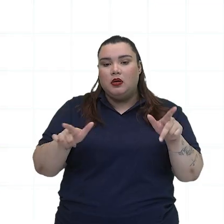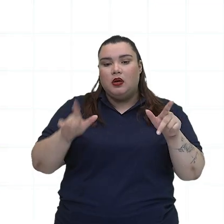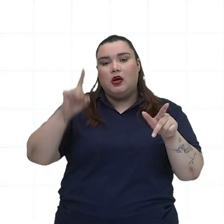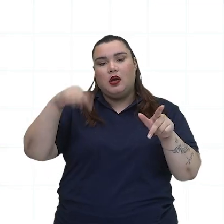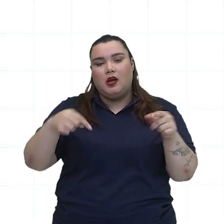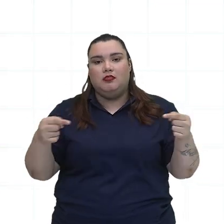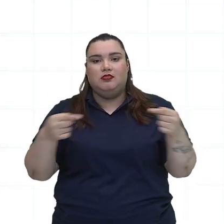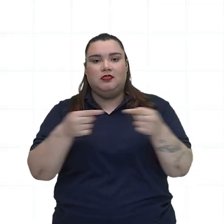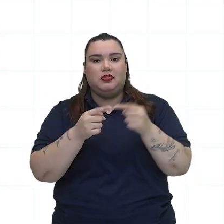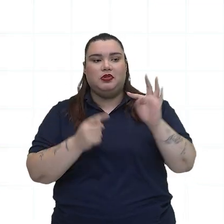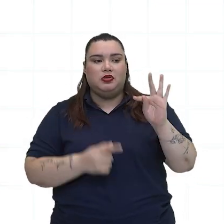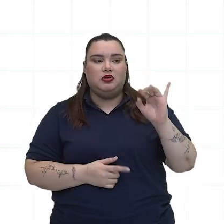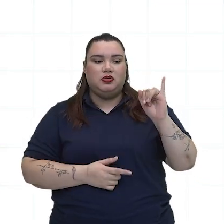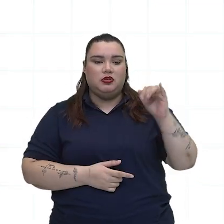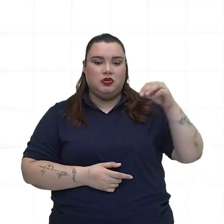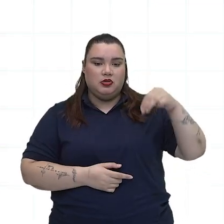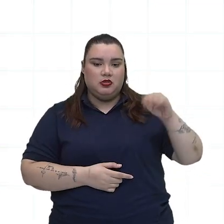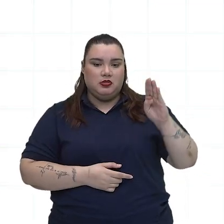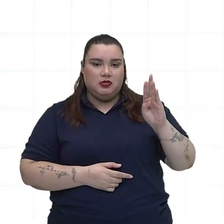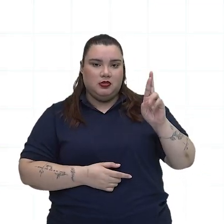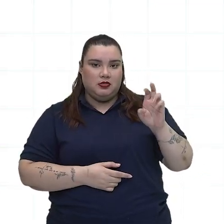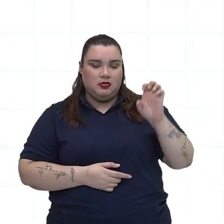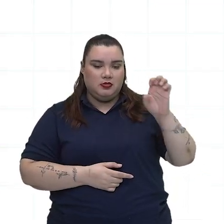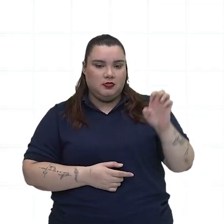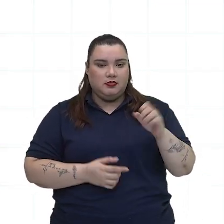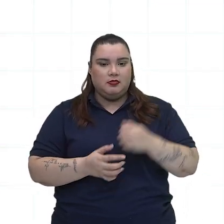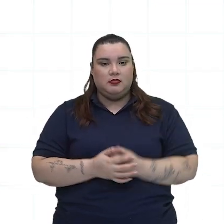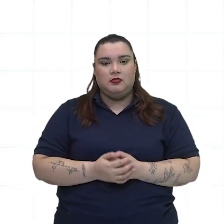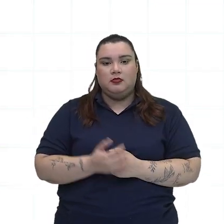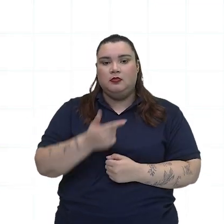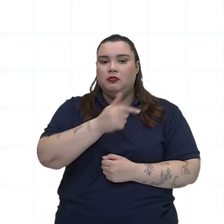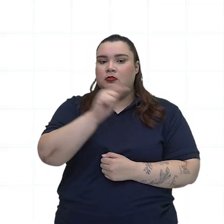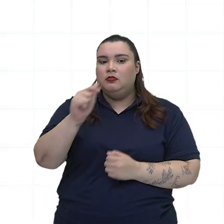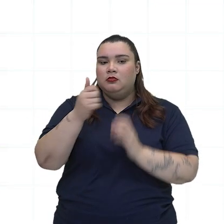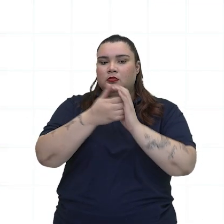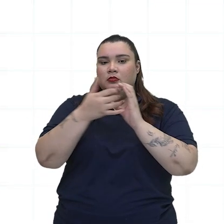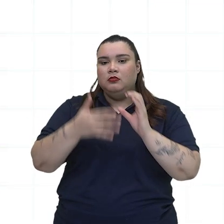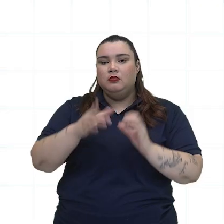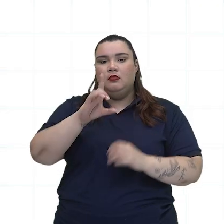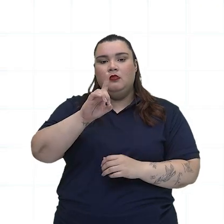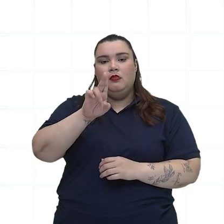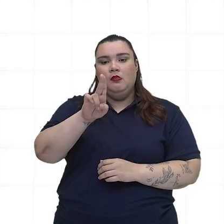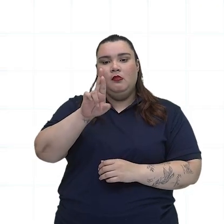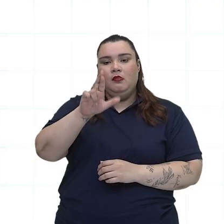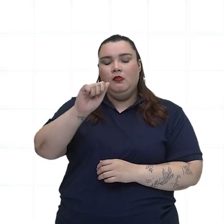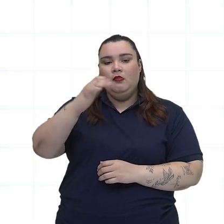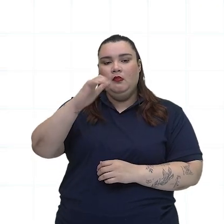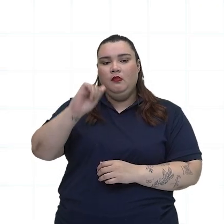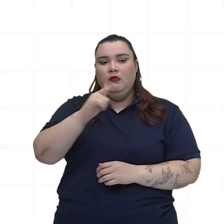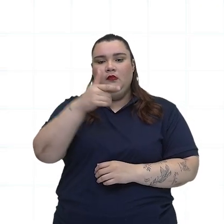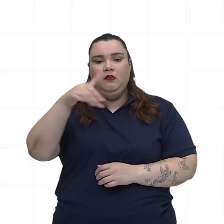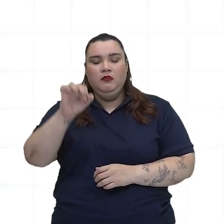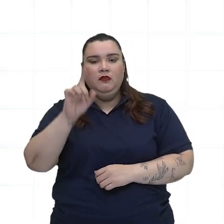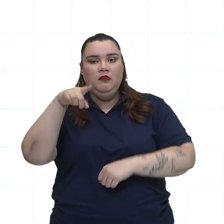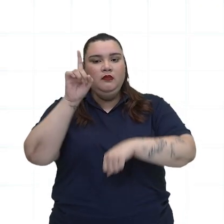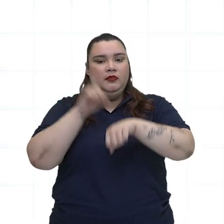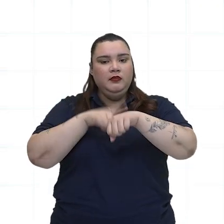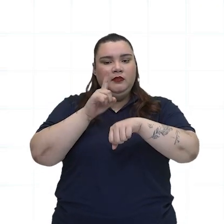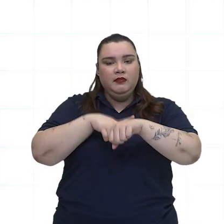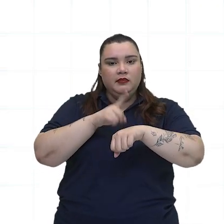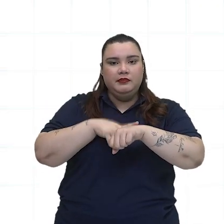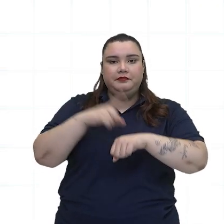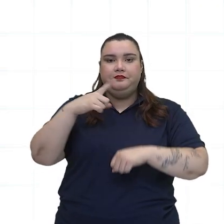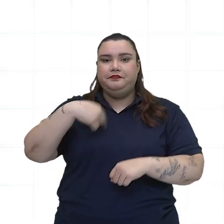o timbre, certo? Outro elemento é a duração. O que é a duração? É o tempo que o